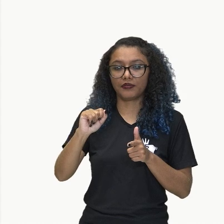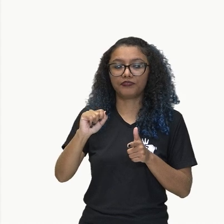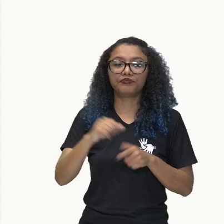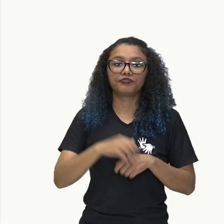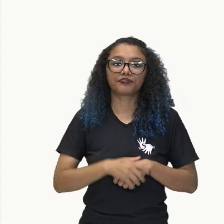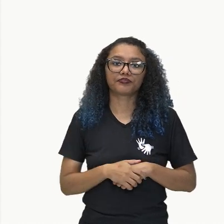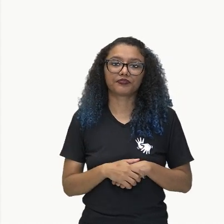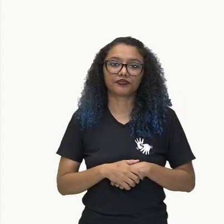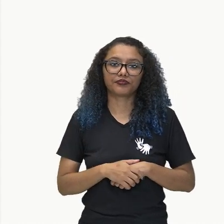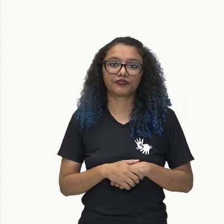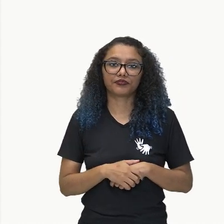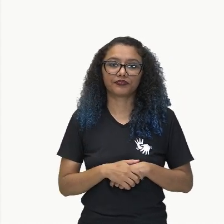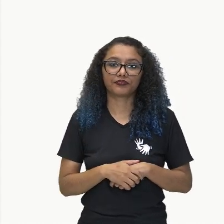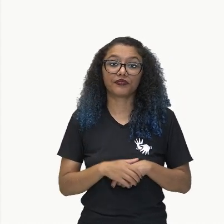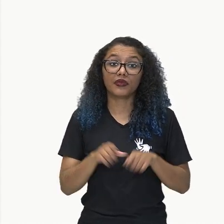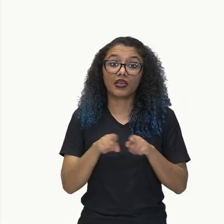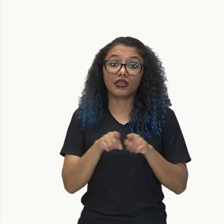de